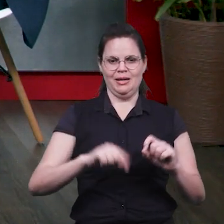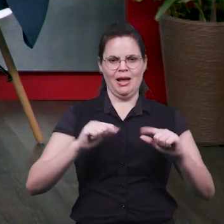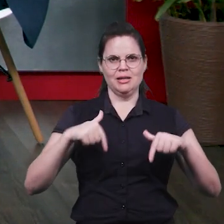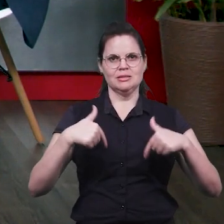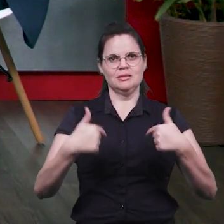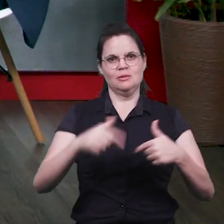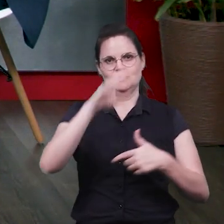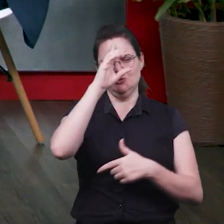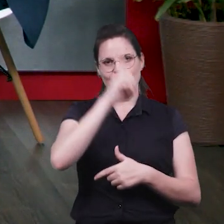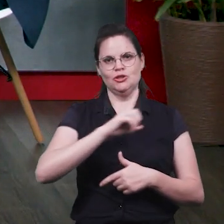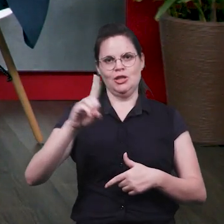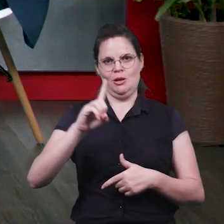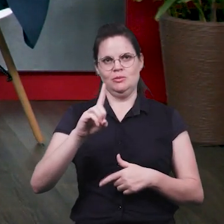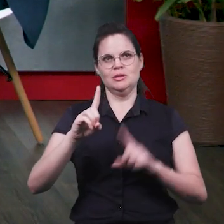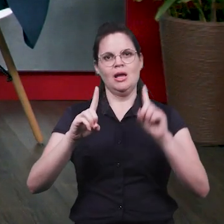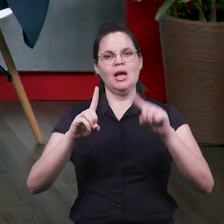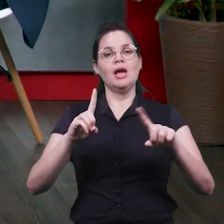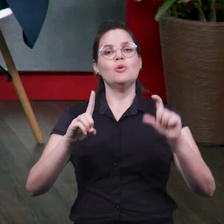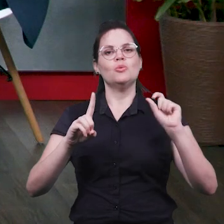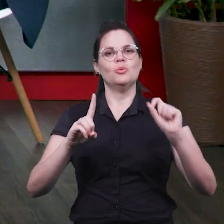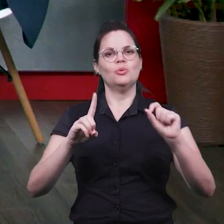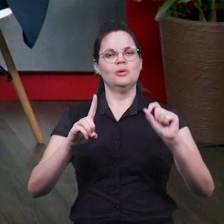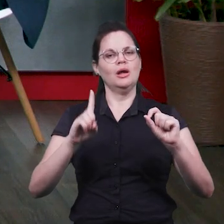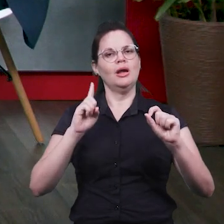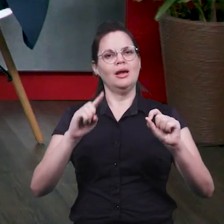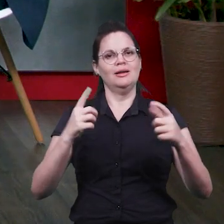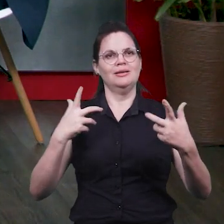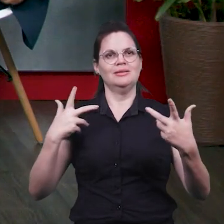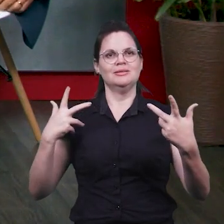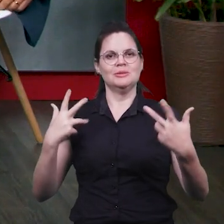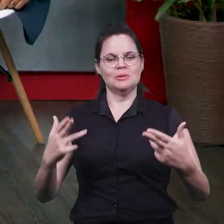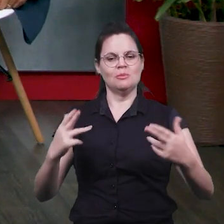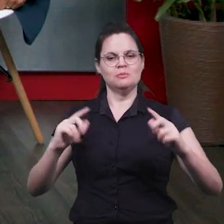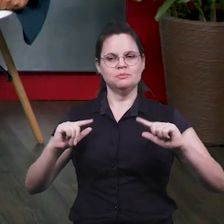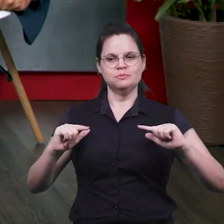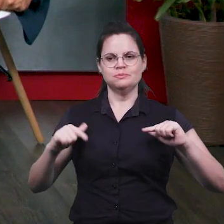é o resultado de uma obra realizada de forma